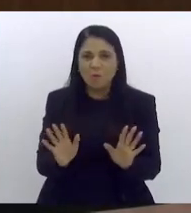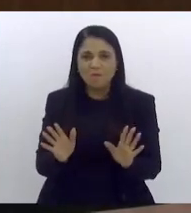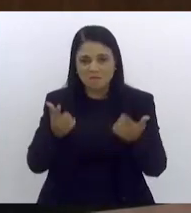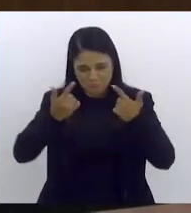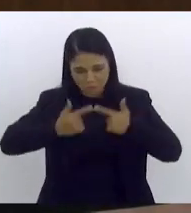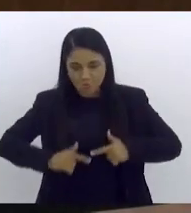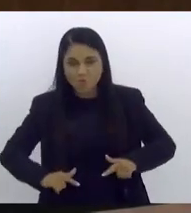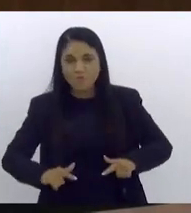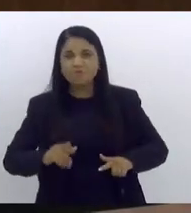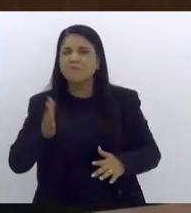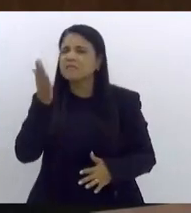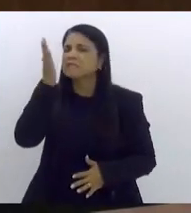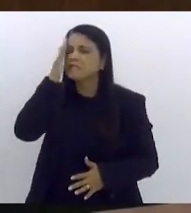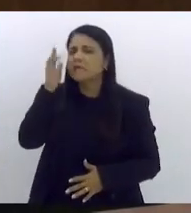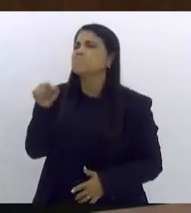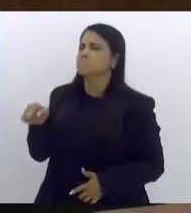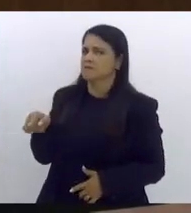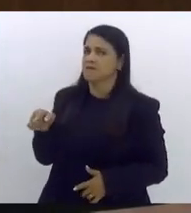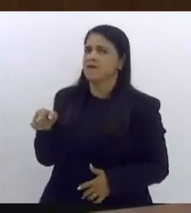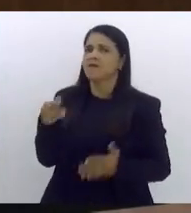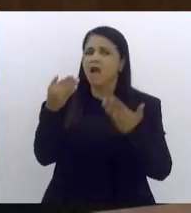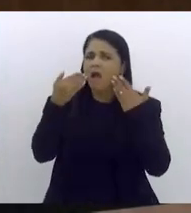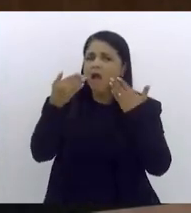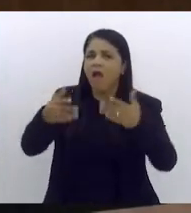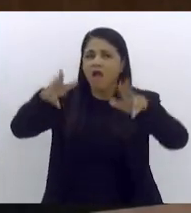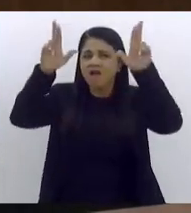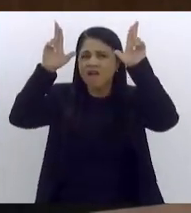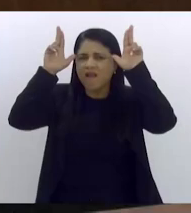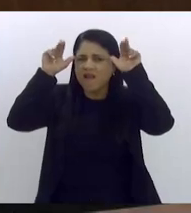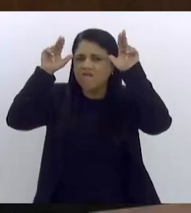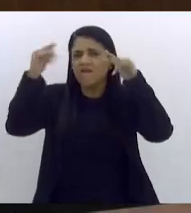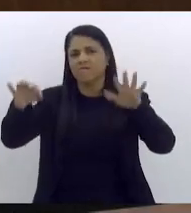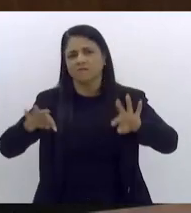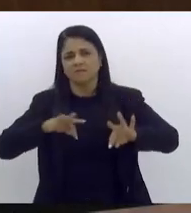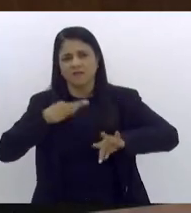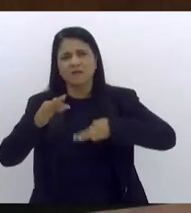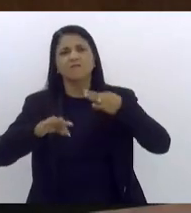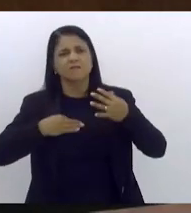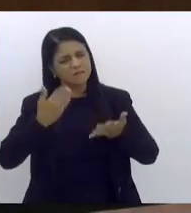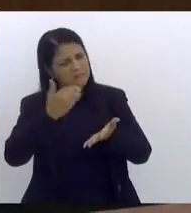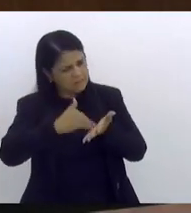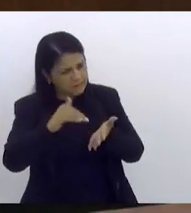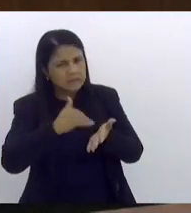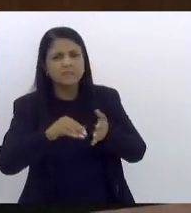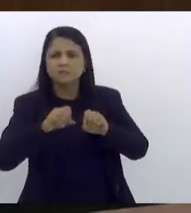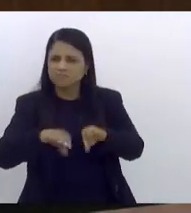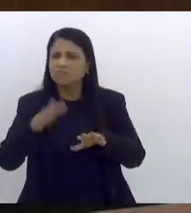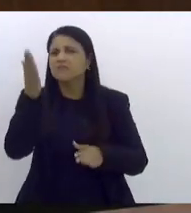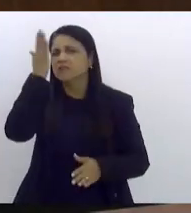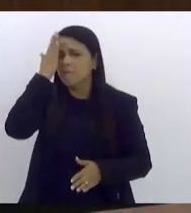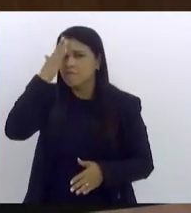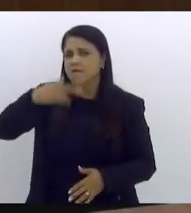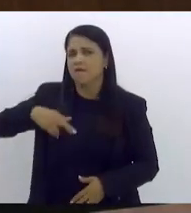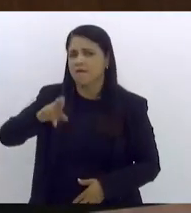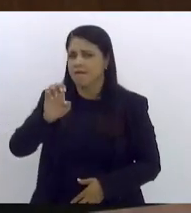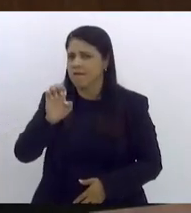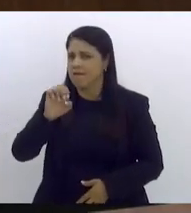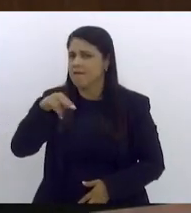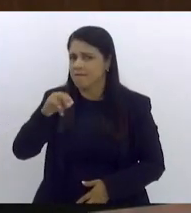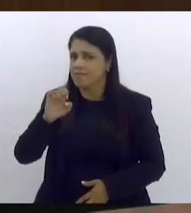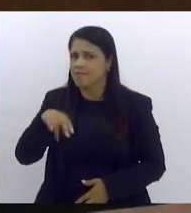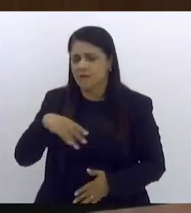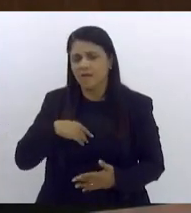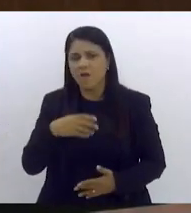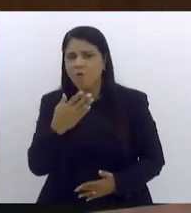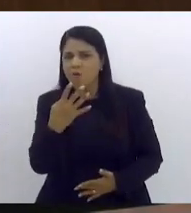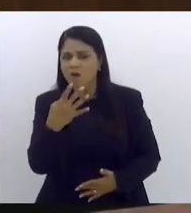sabia que a apresentação era do cavalo taradão. O secretário de cultura sabia que a apresentação era do cavalo taradão. Cavalo taradão para crianças de 3, 4,